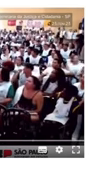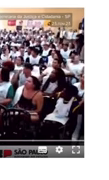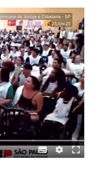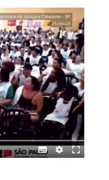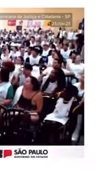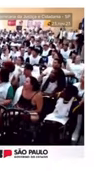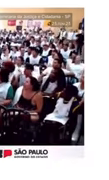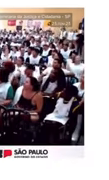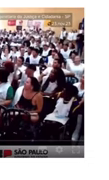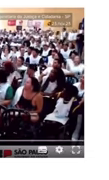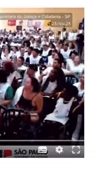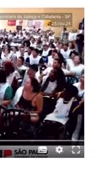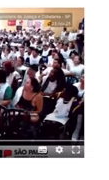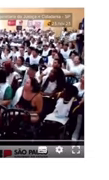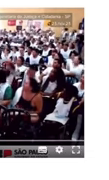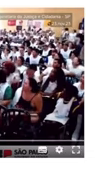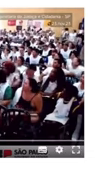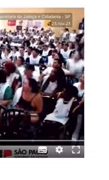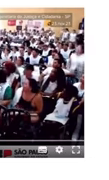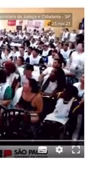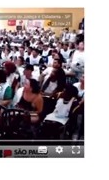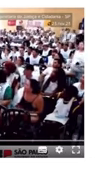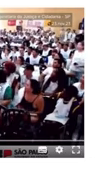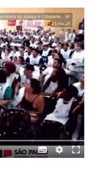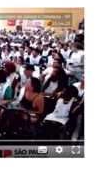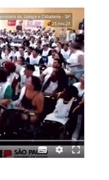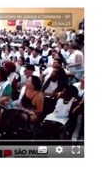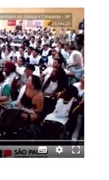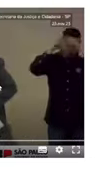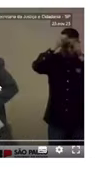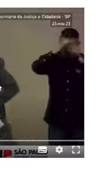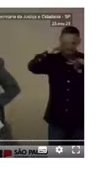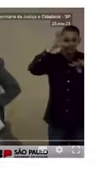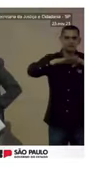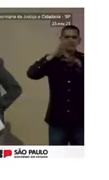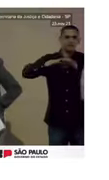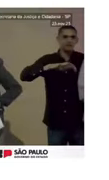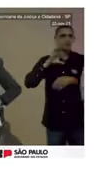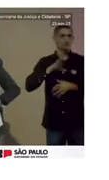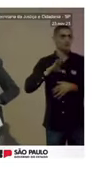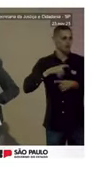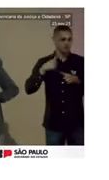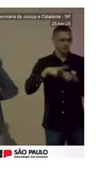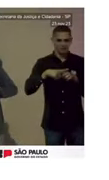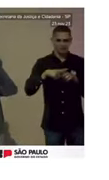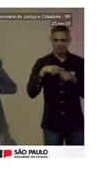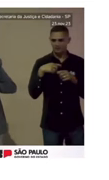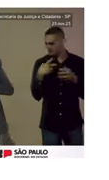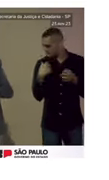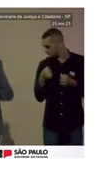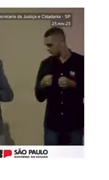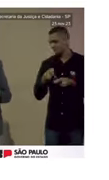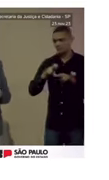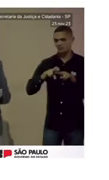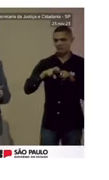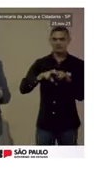Vocês vão aprender agora matemática e português, porque vocês vão sentar na cadeira do